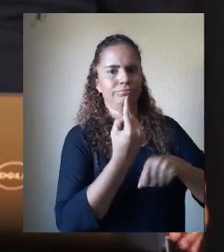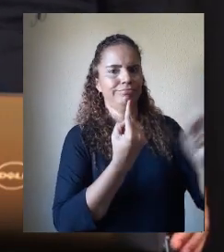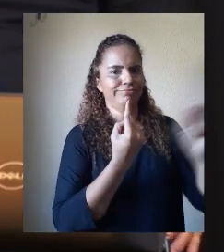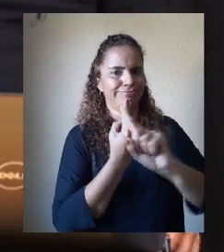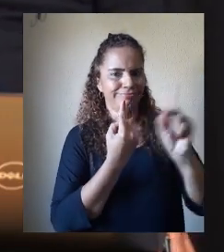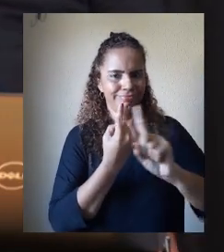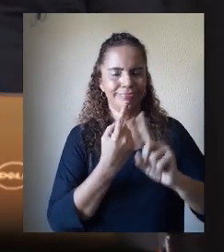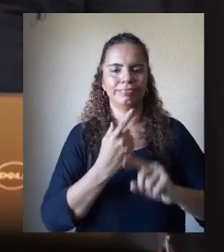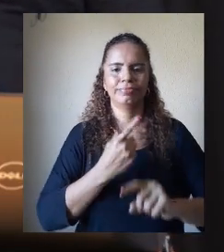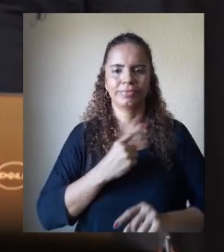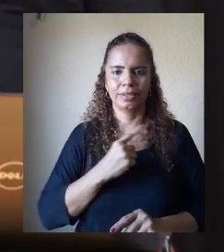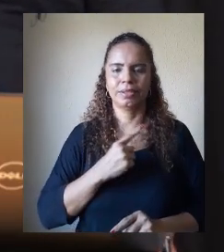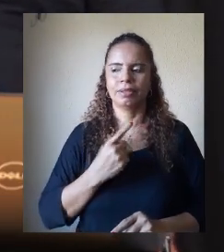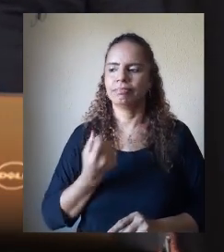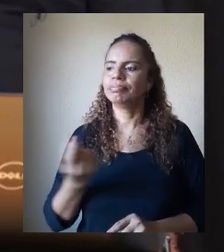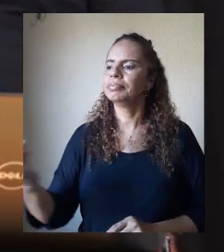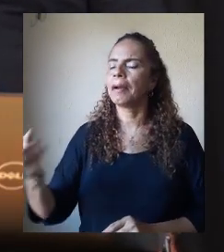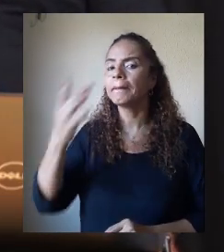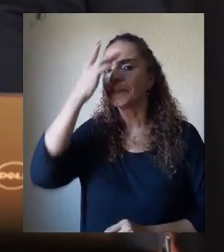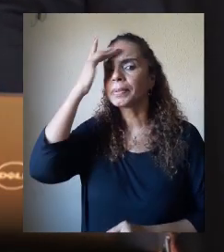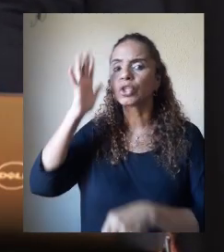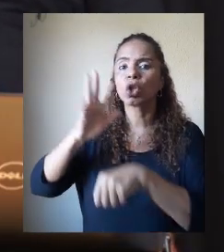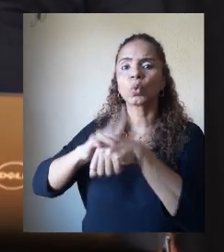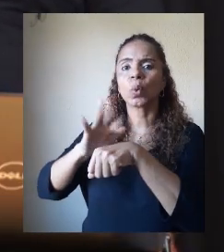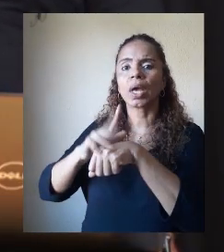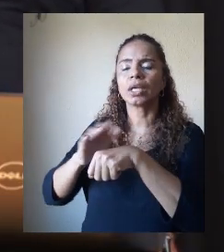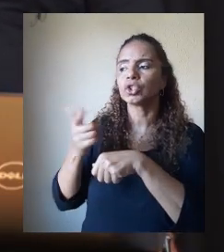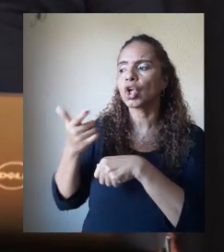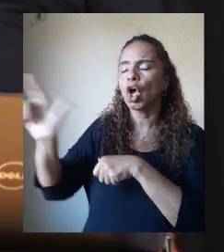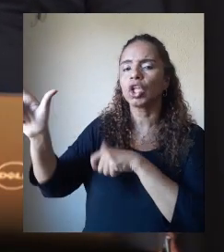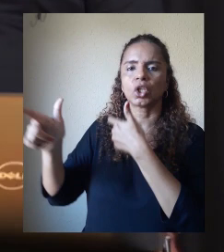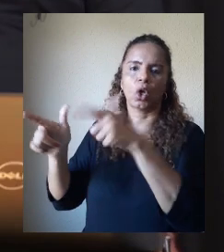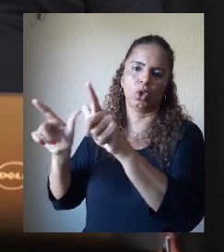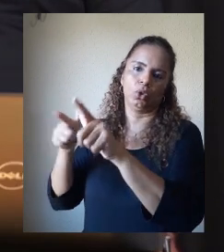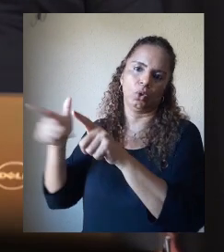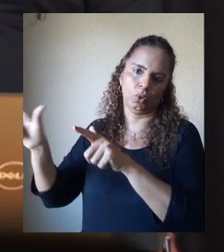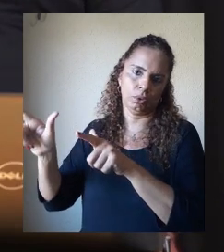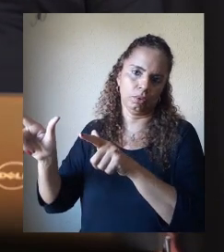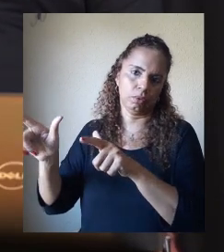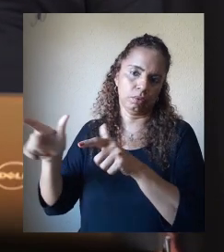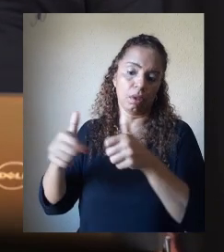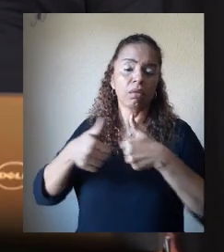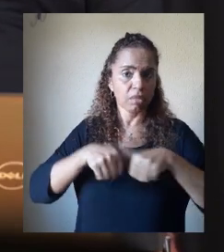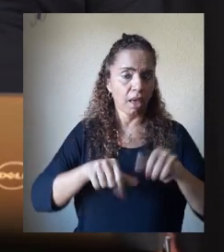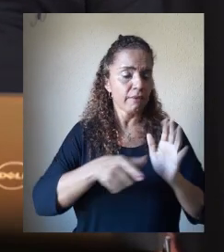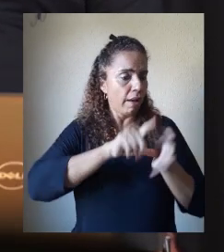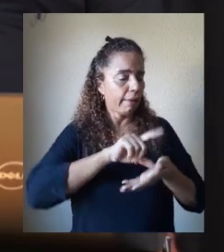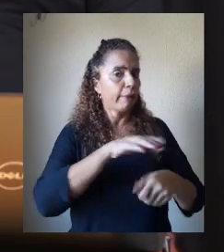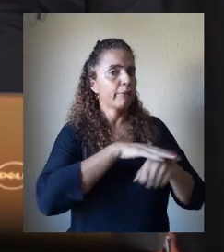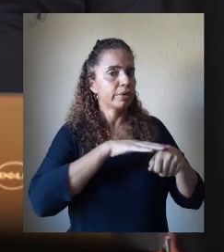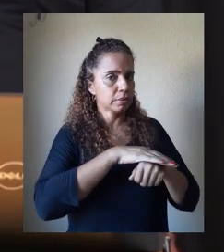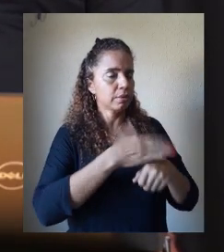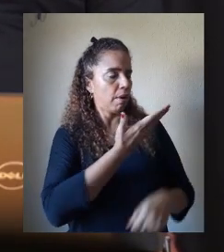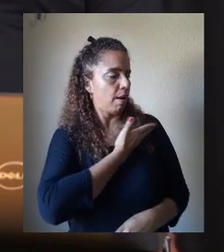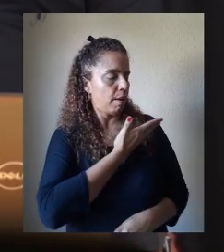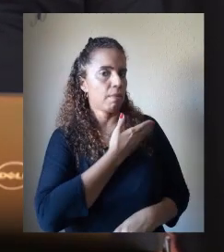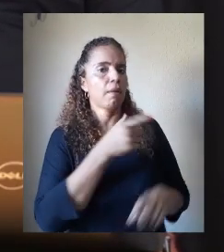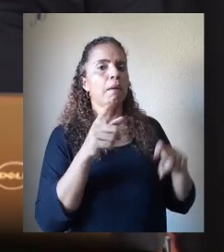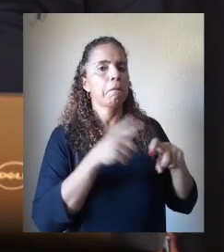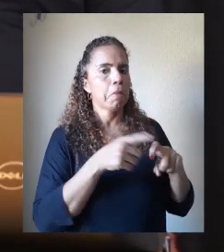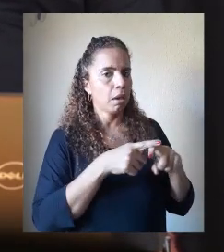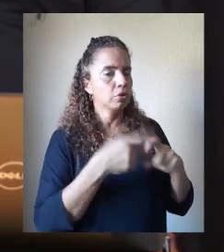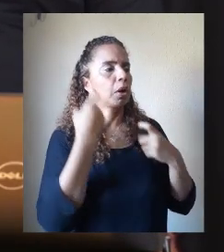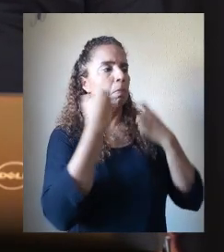né? Então, isso é importante porque eu estava comentando com colegas médicos que eu me preocupo muito,